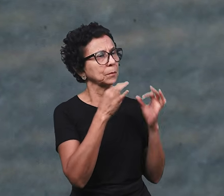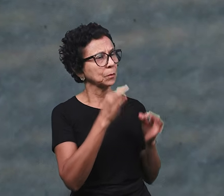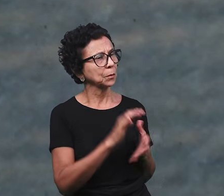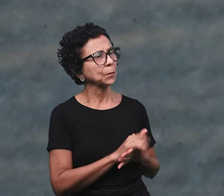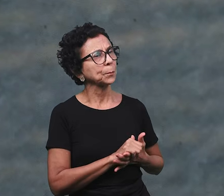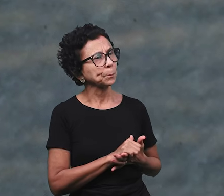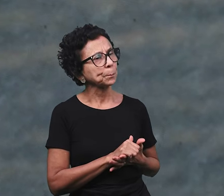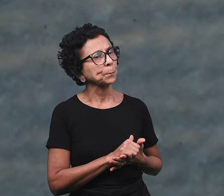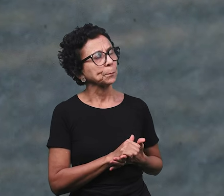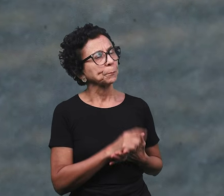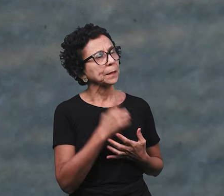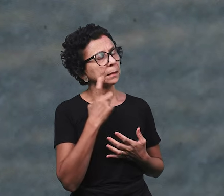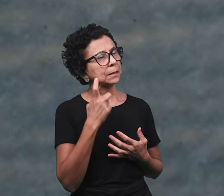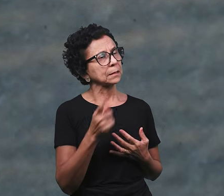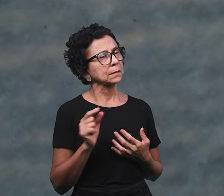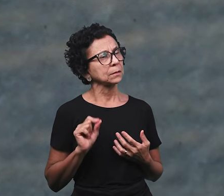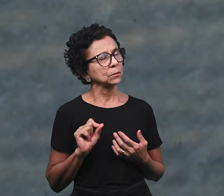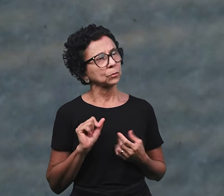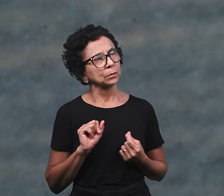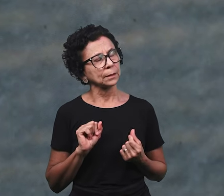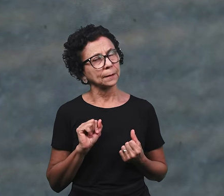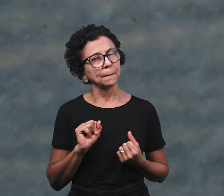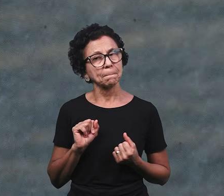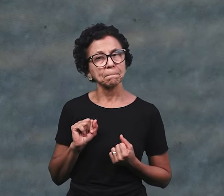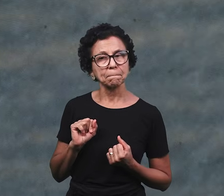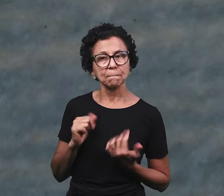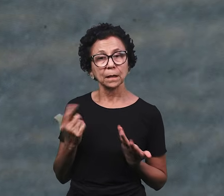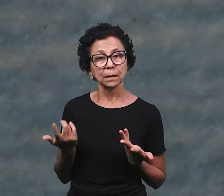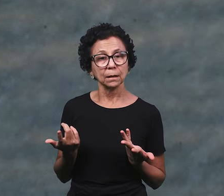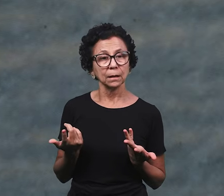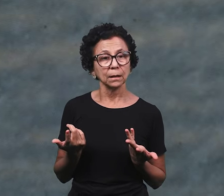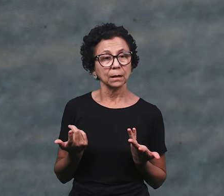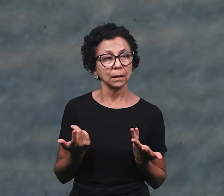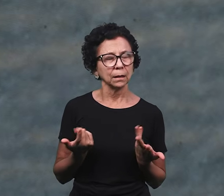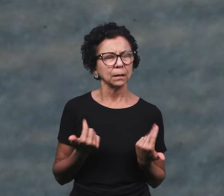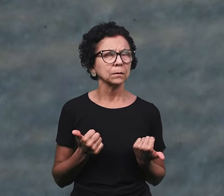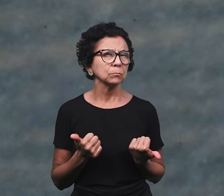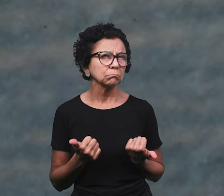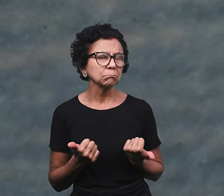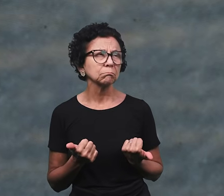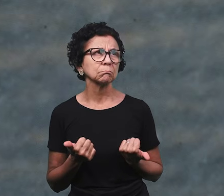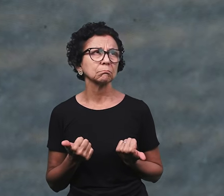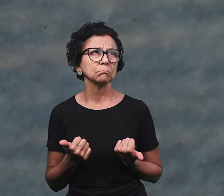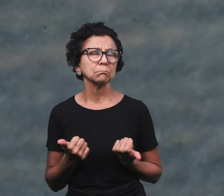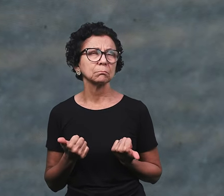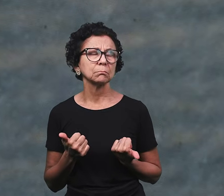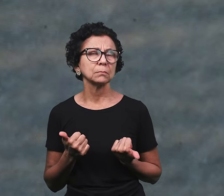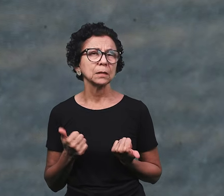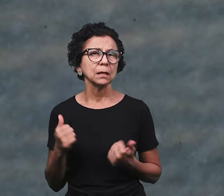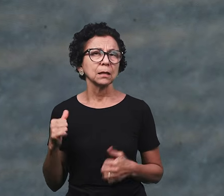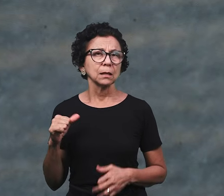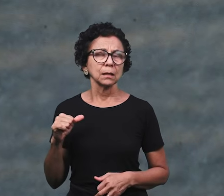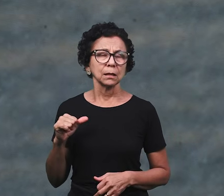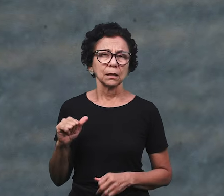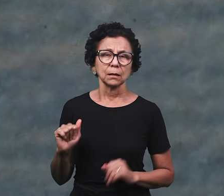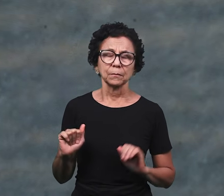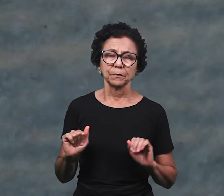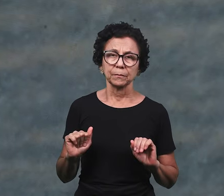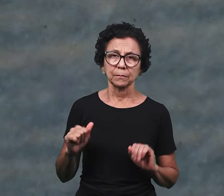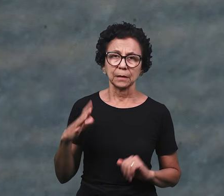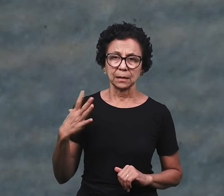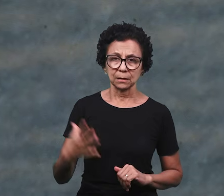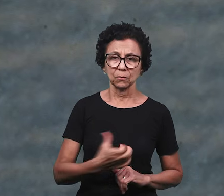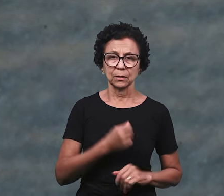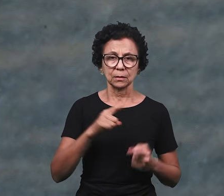muito interessante, porque quando a gente vê o processo de salvação, né, o ato e o